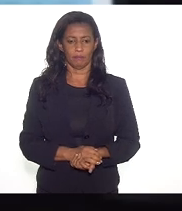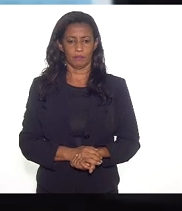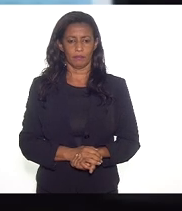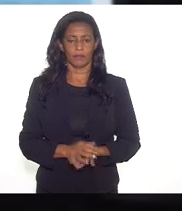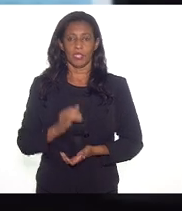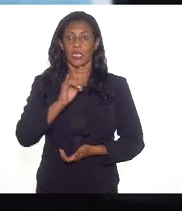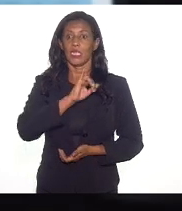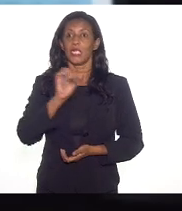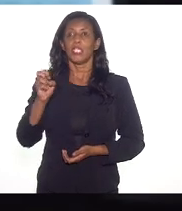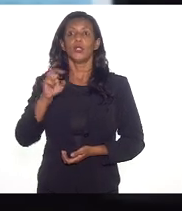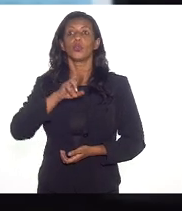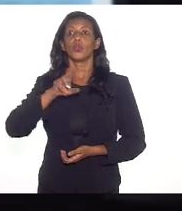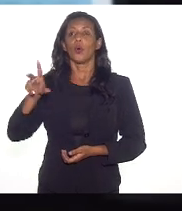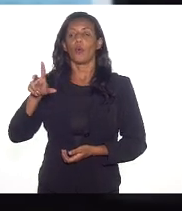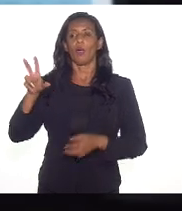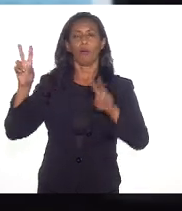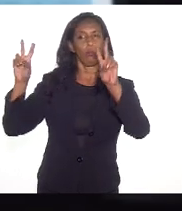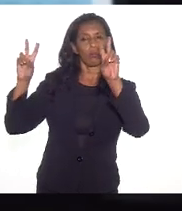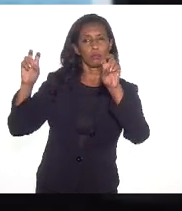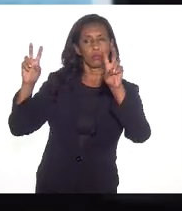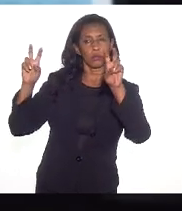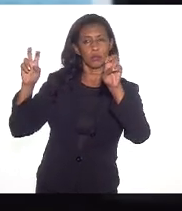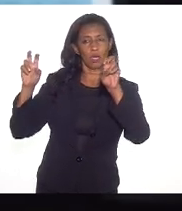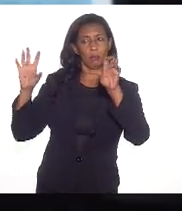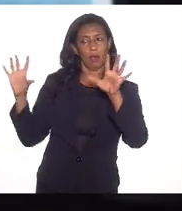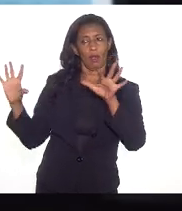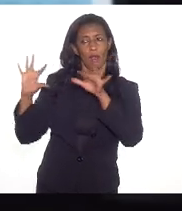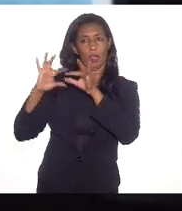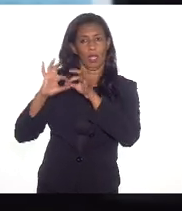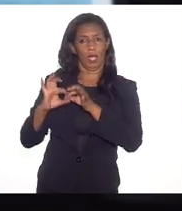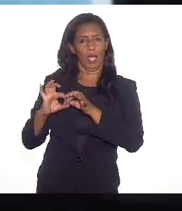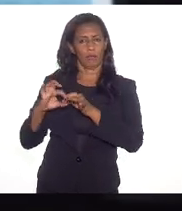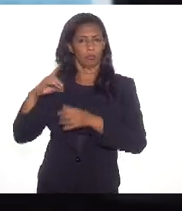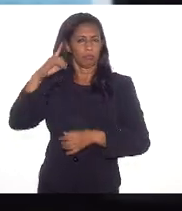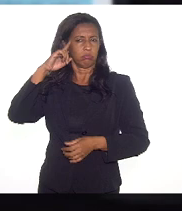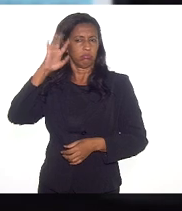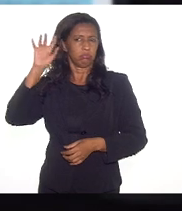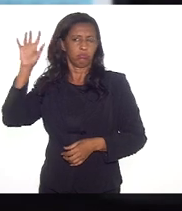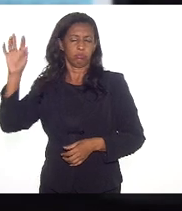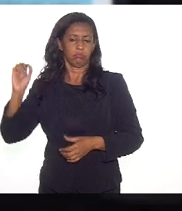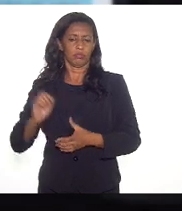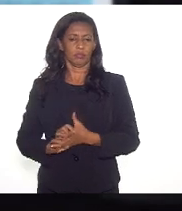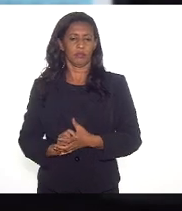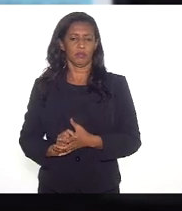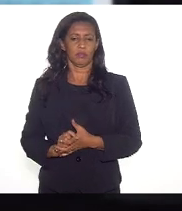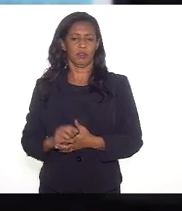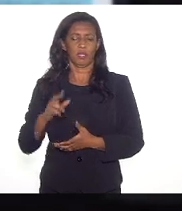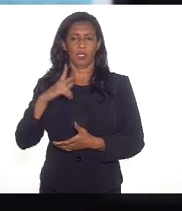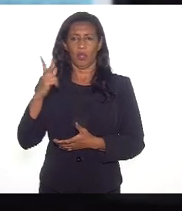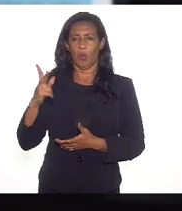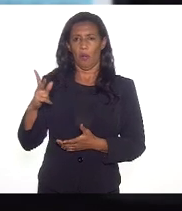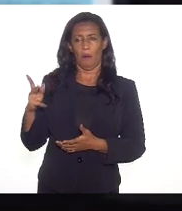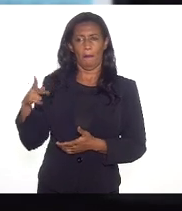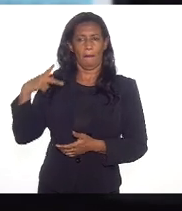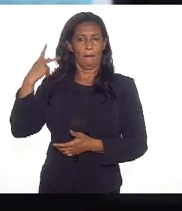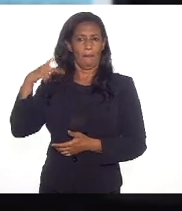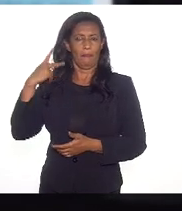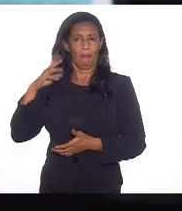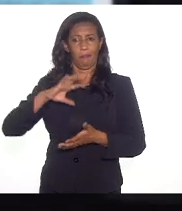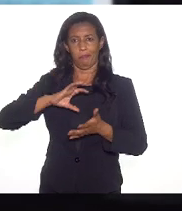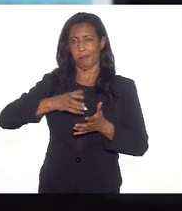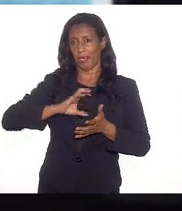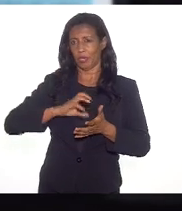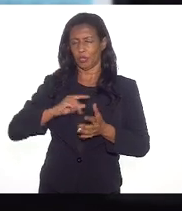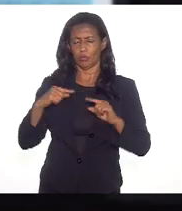um tema ligado a nenhuma ideologia, a nenhuma convicção partidária. Todos